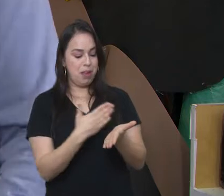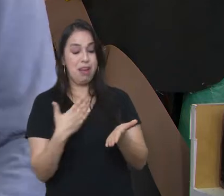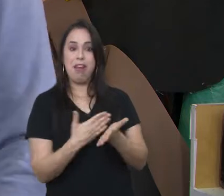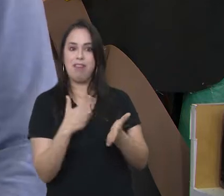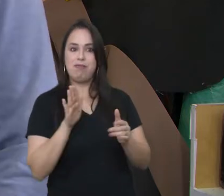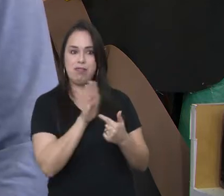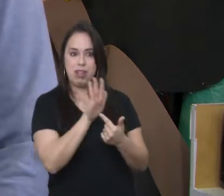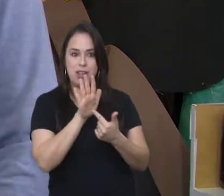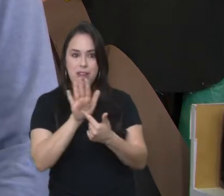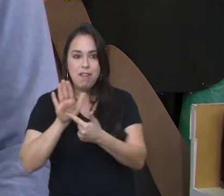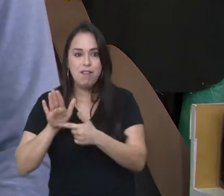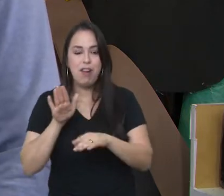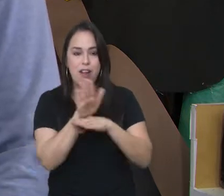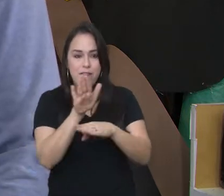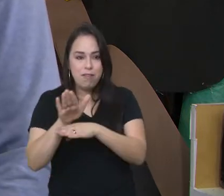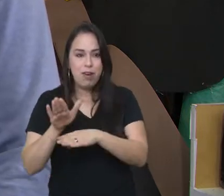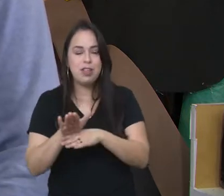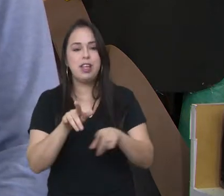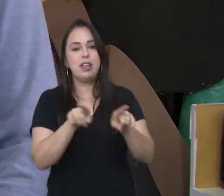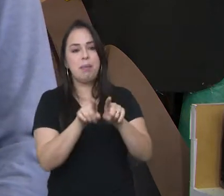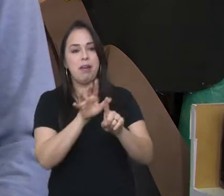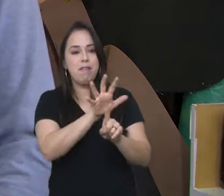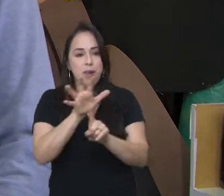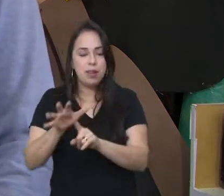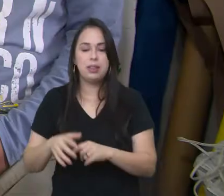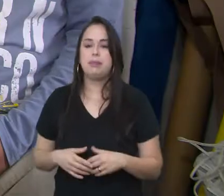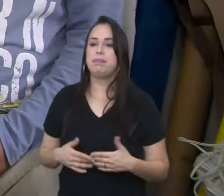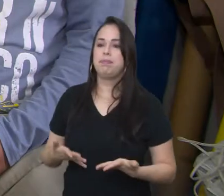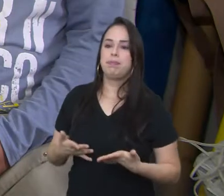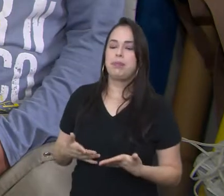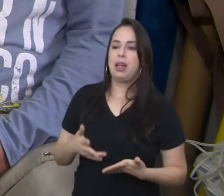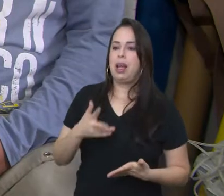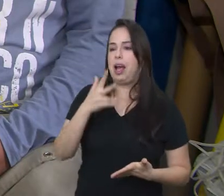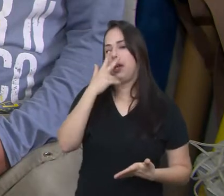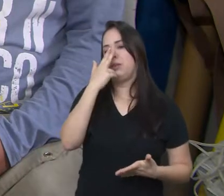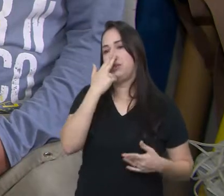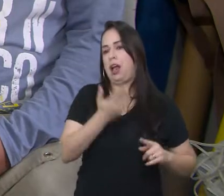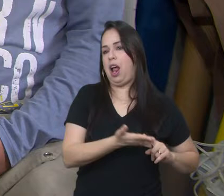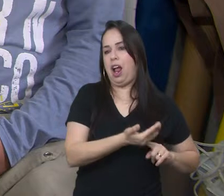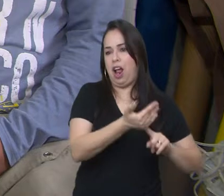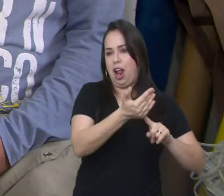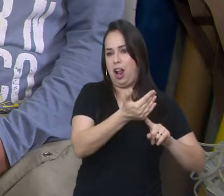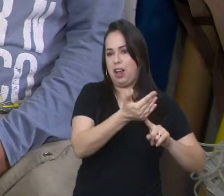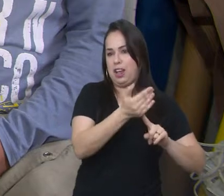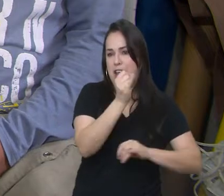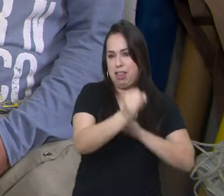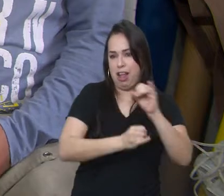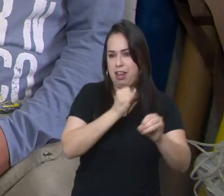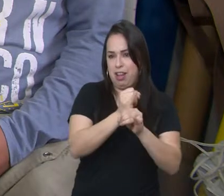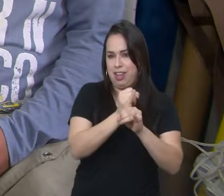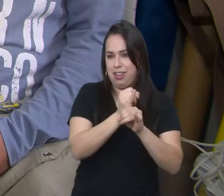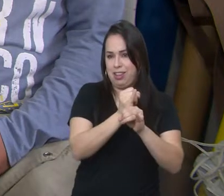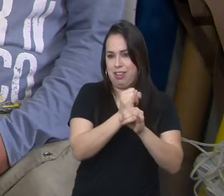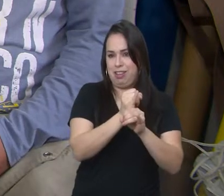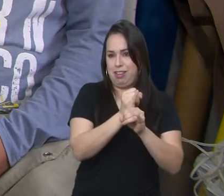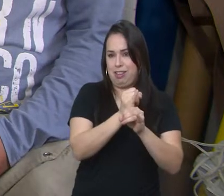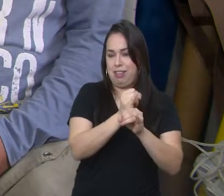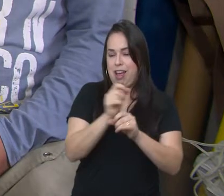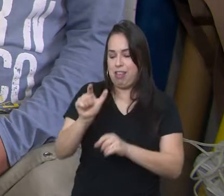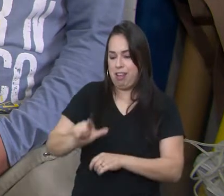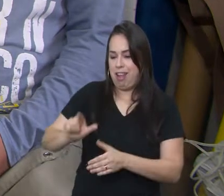também influencia também a escola. O potencial, né? Isso. Você acha que a tecnologia, a internet, ela não rouba o espaço